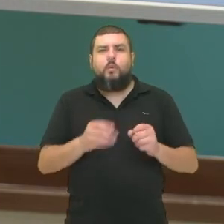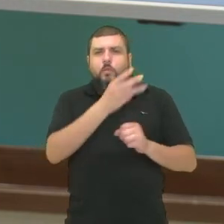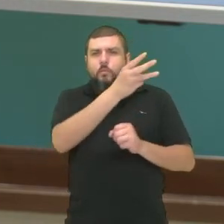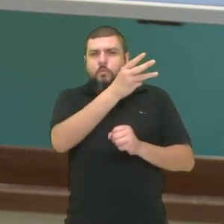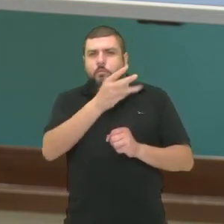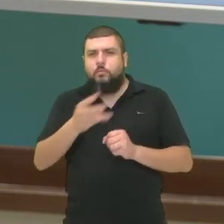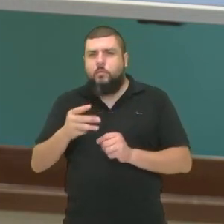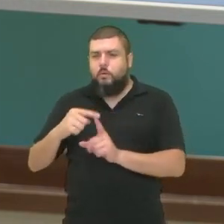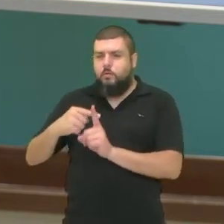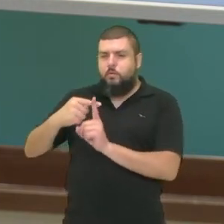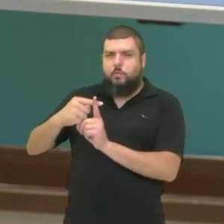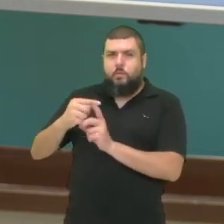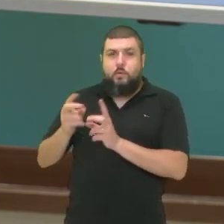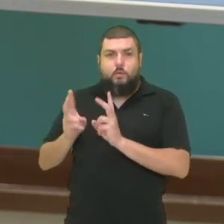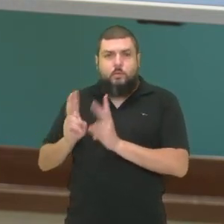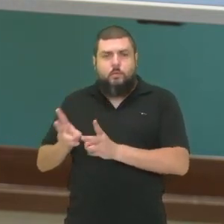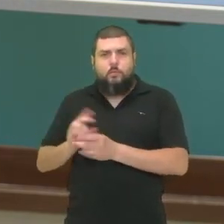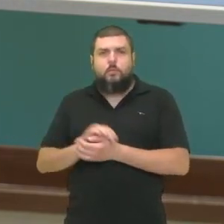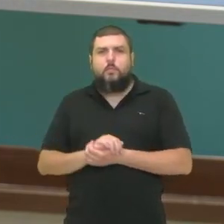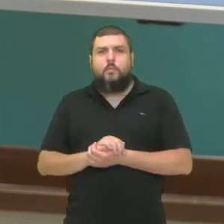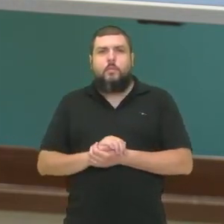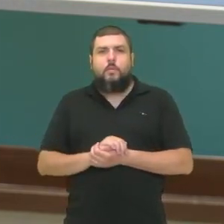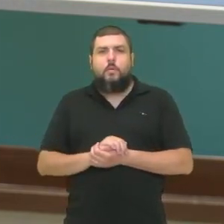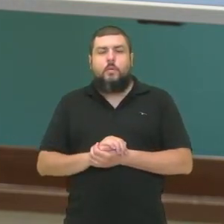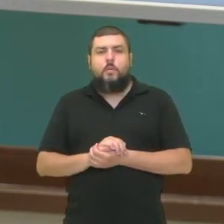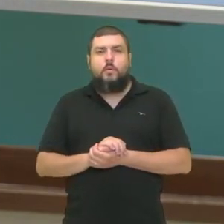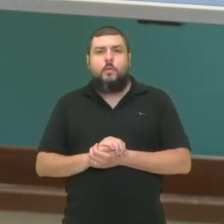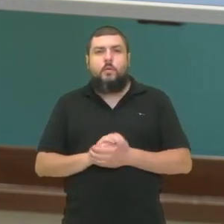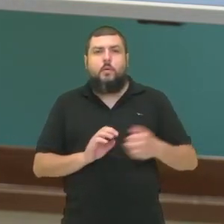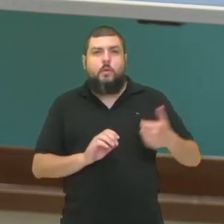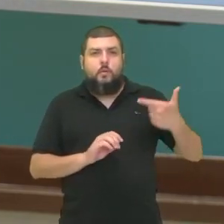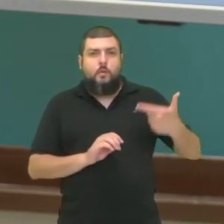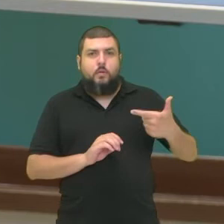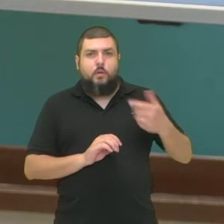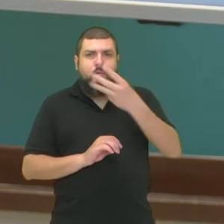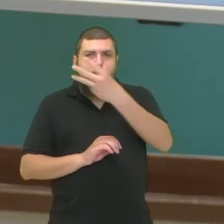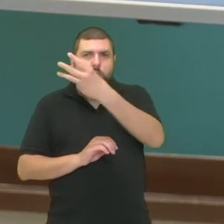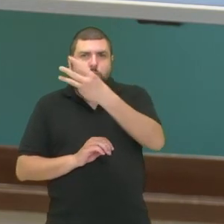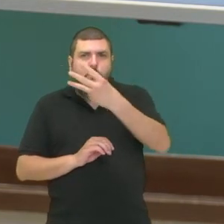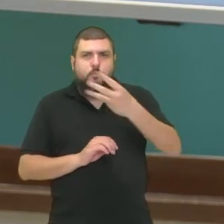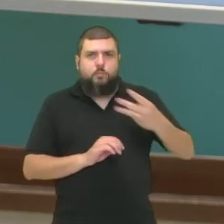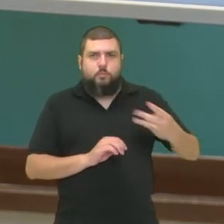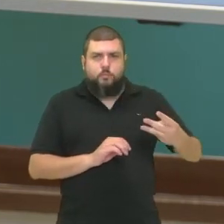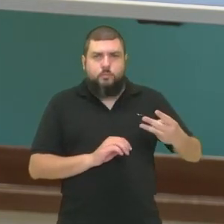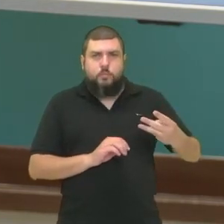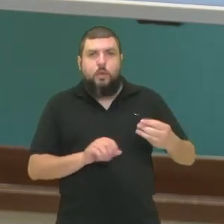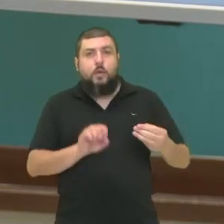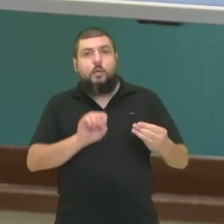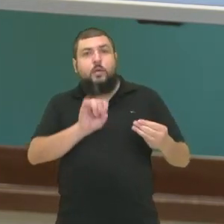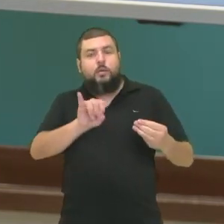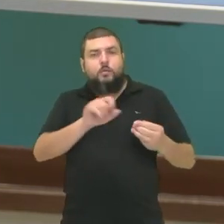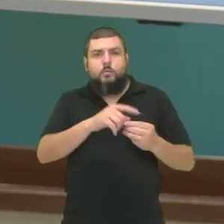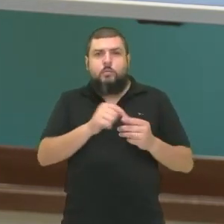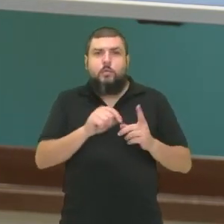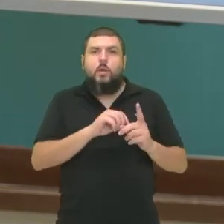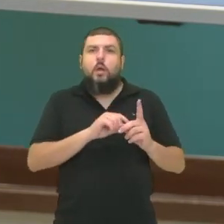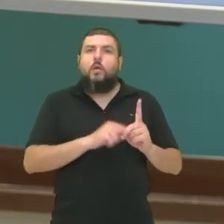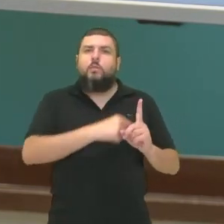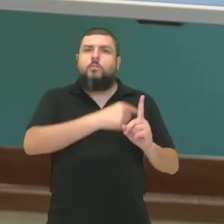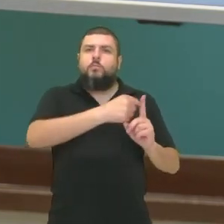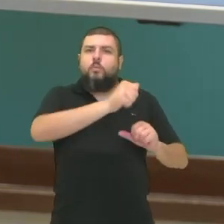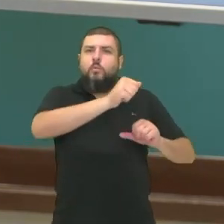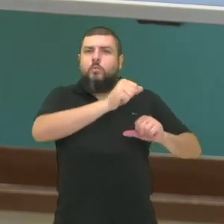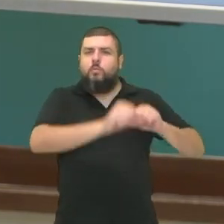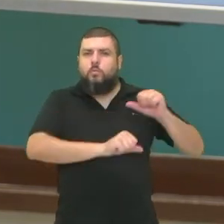Tranquilo? Já na diagonal secundária, ó, 3 vezes menos 2, menos 6, vezes 1, menos